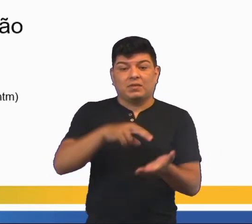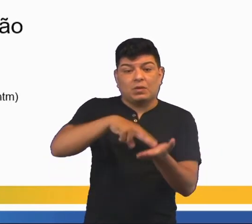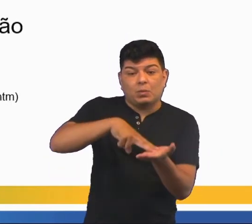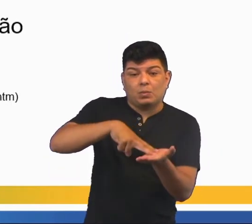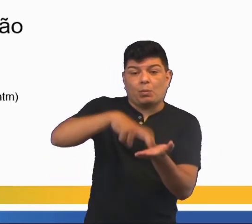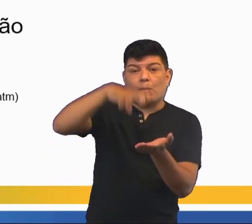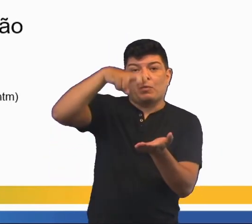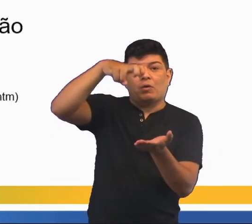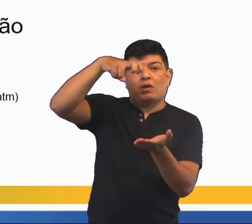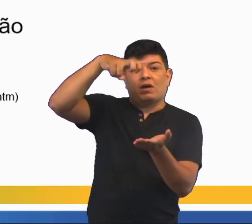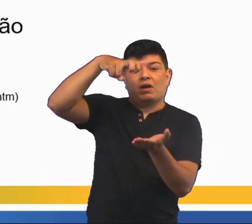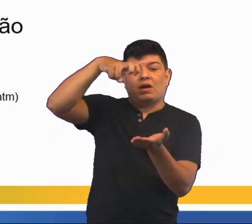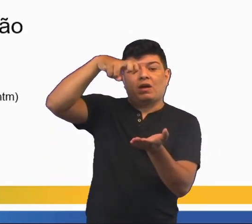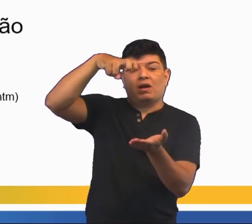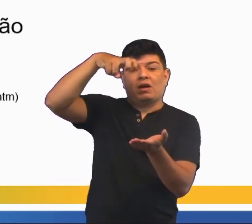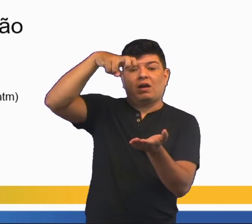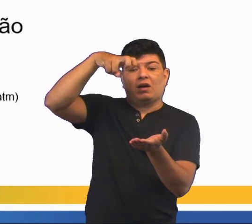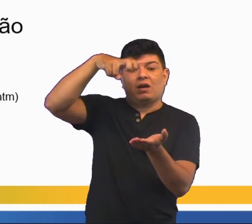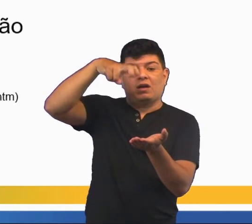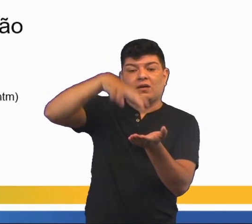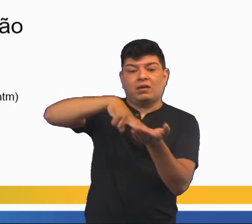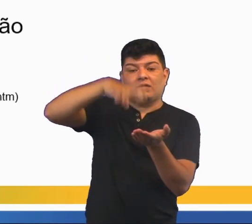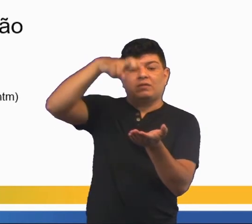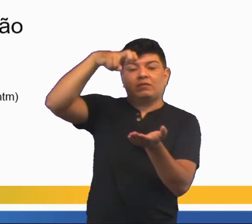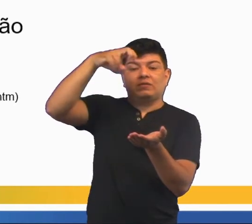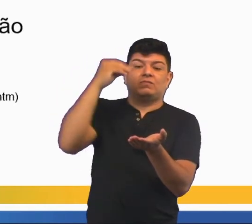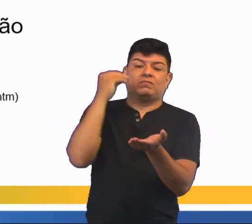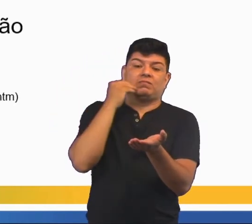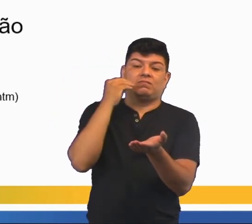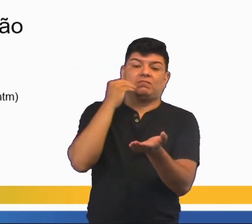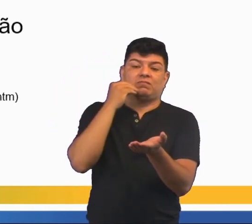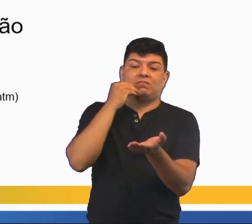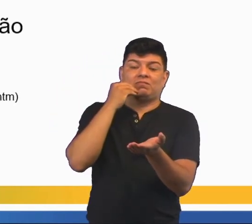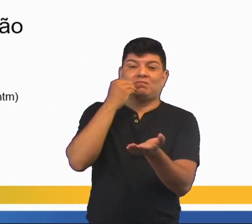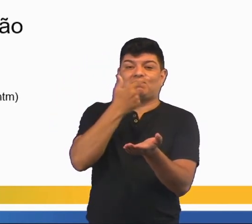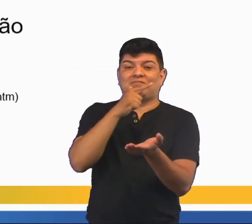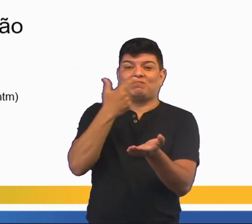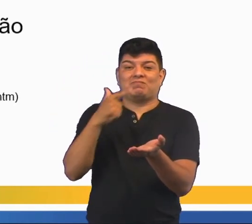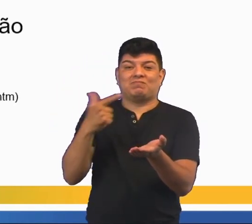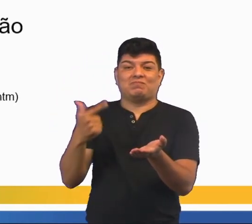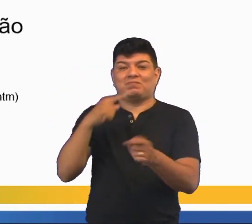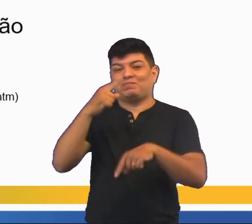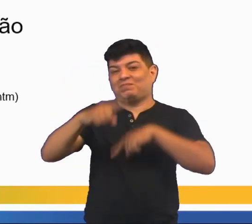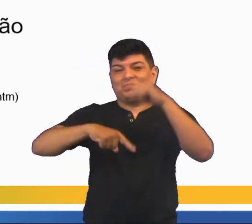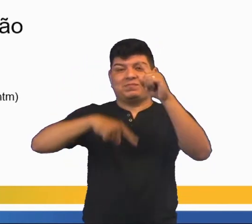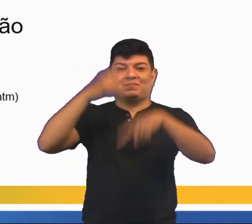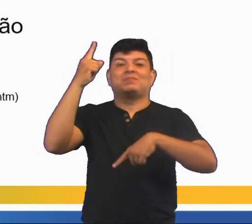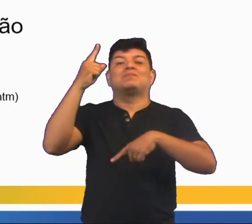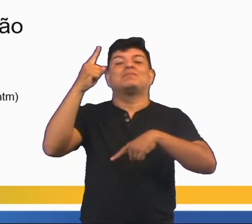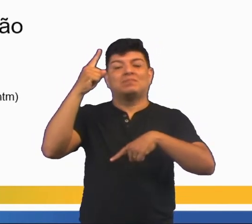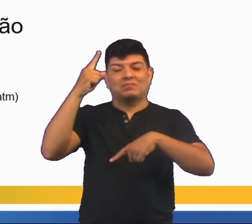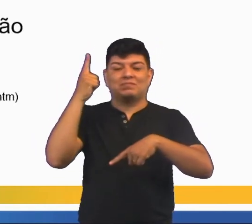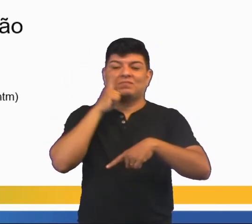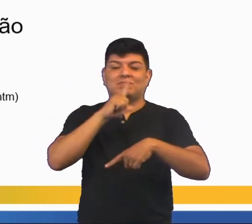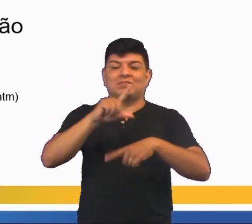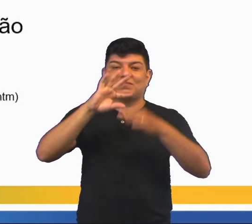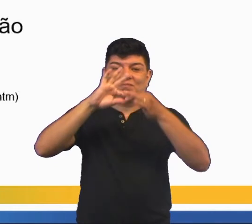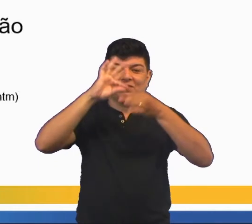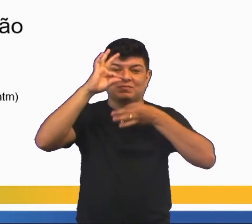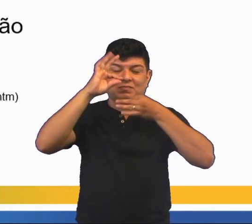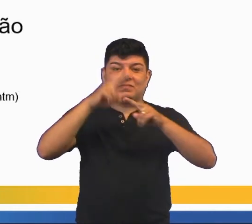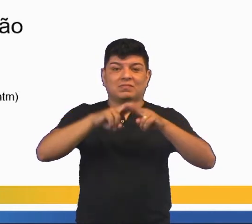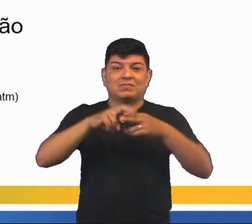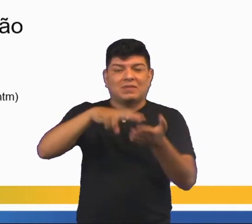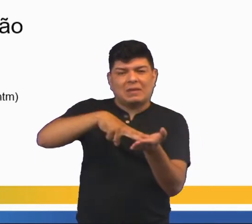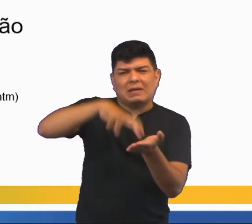E de um salto, né? E de um salto, a raposa tentou, sem sucesso, alcançar as uvas. Então,